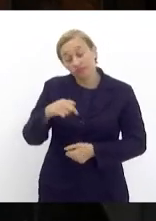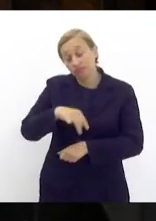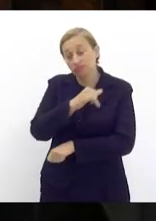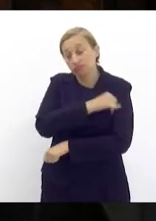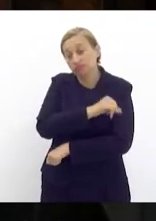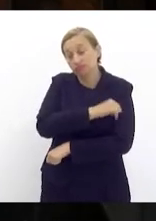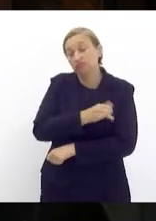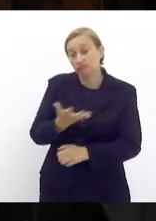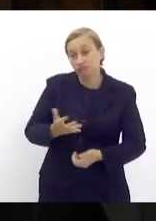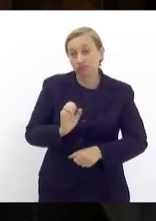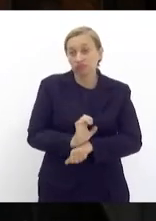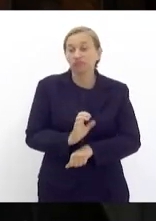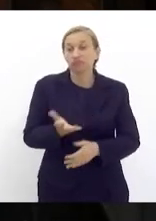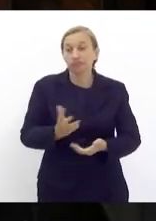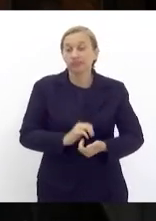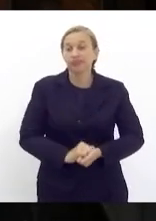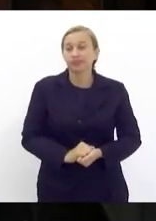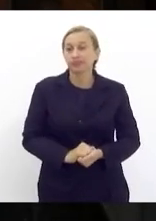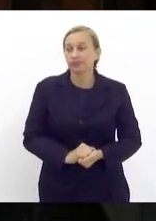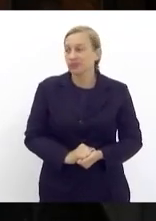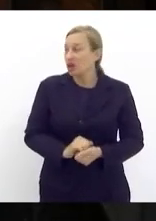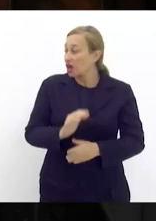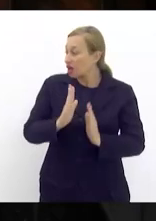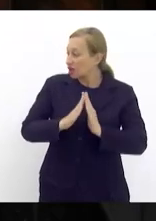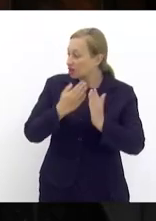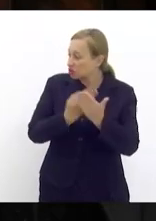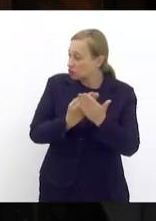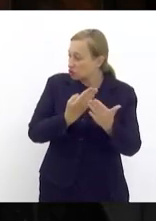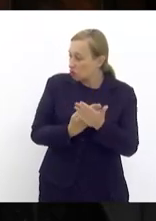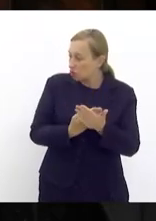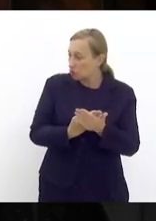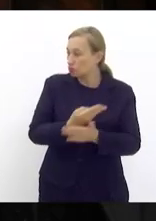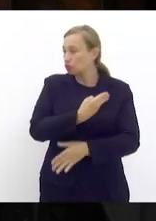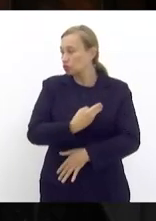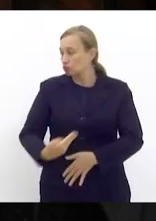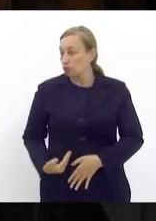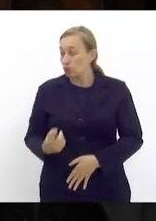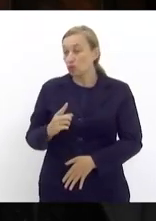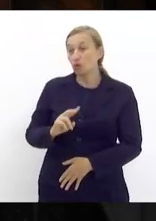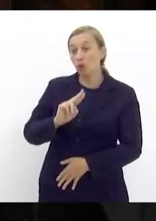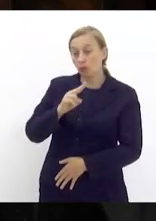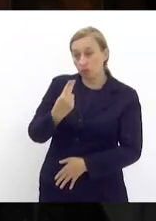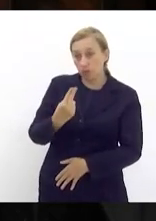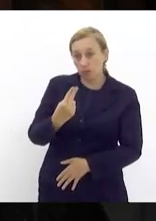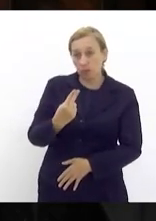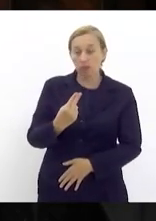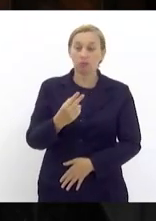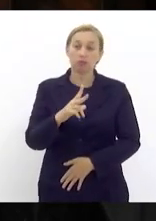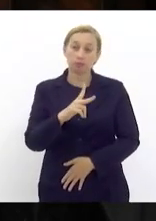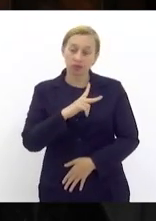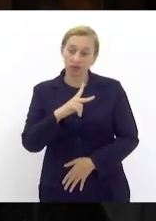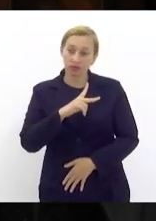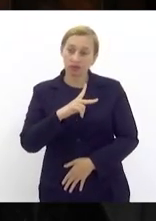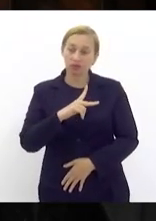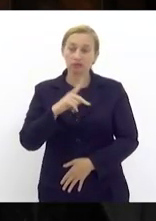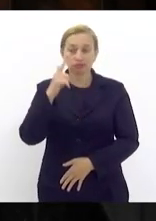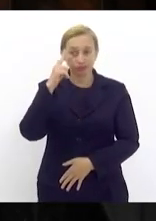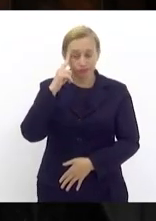de Janeiro, as escolas públicas e ou privadas, toda